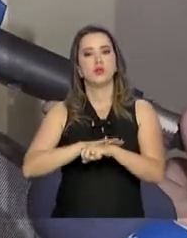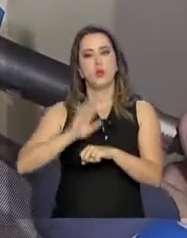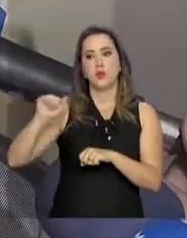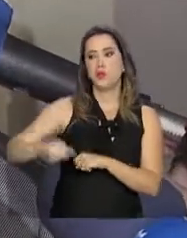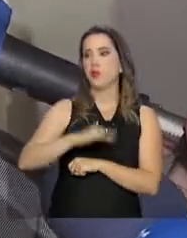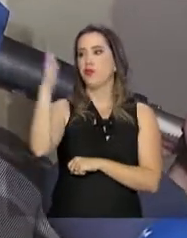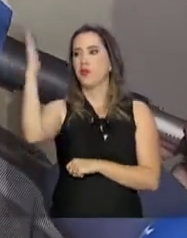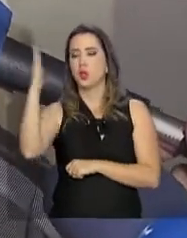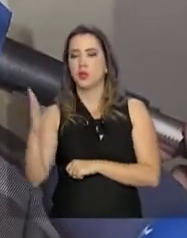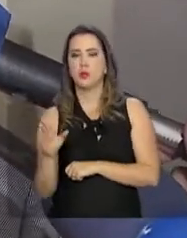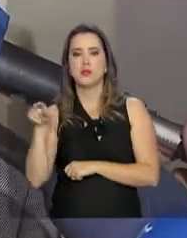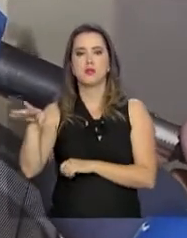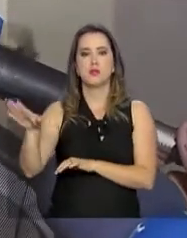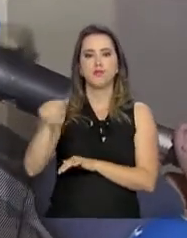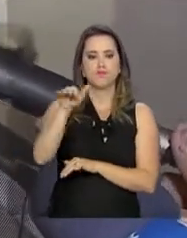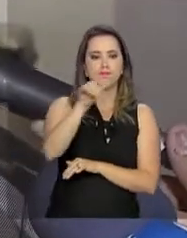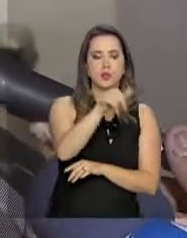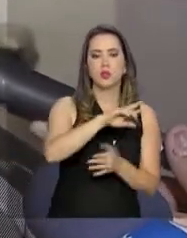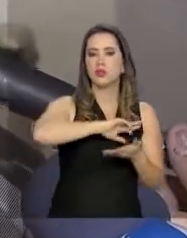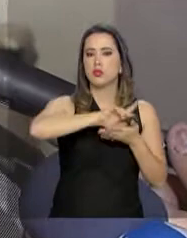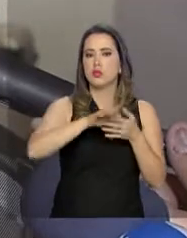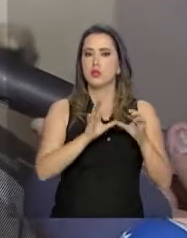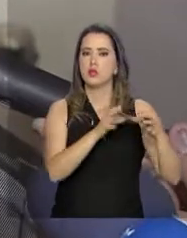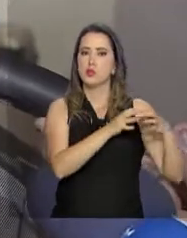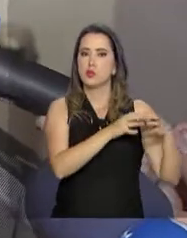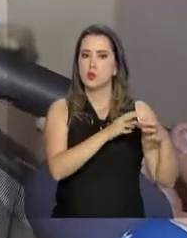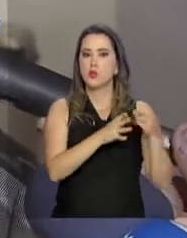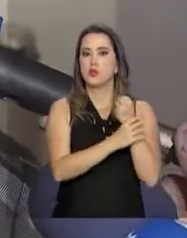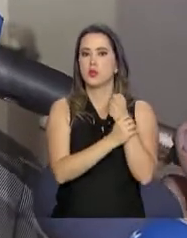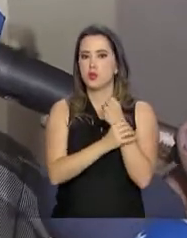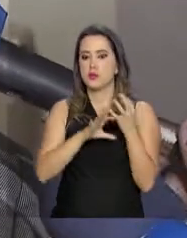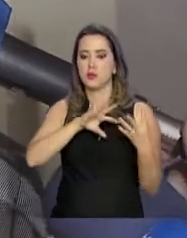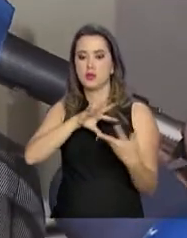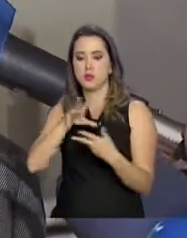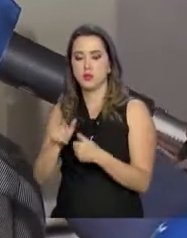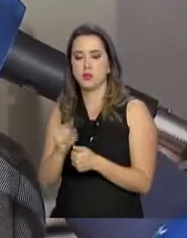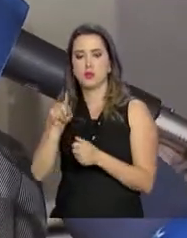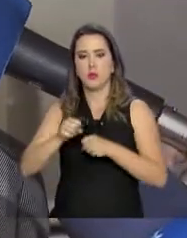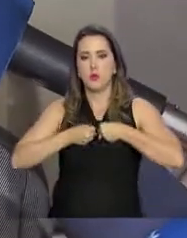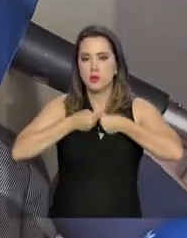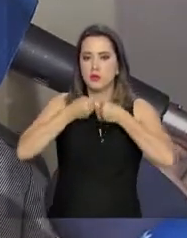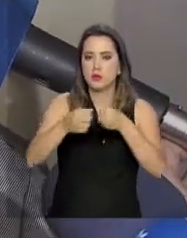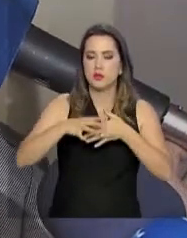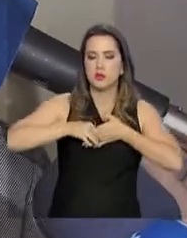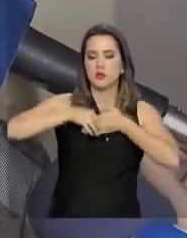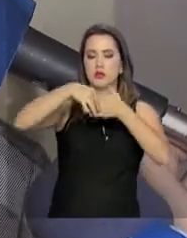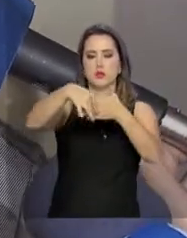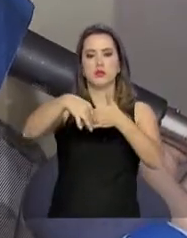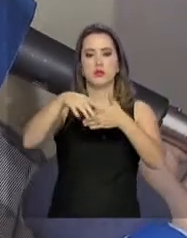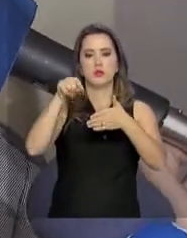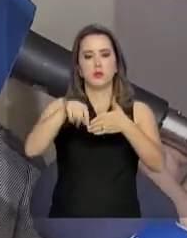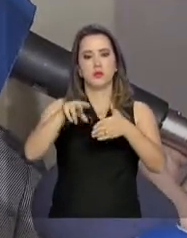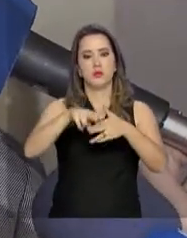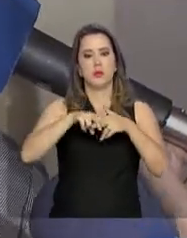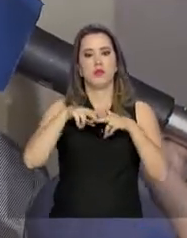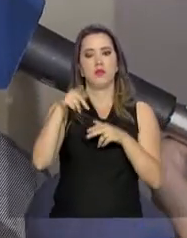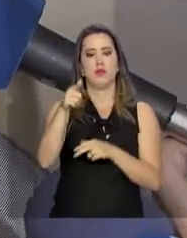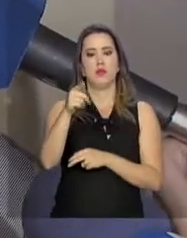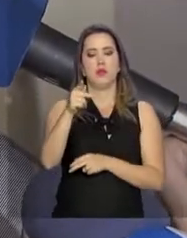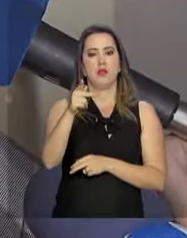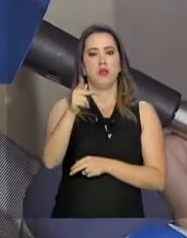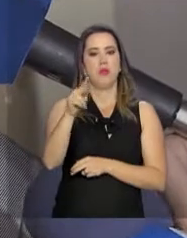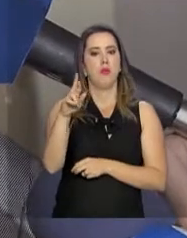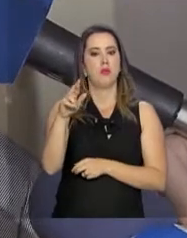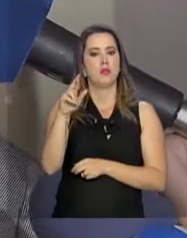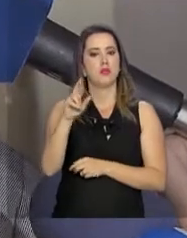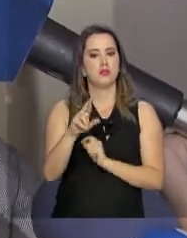da interpol através da europol da ameripol então é um grande esforço que está sendo coordenado pela pelo pela pgr pelo cônsul